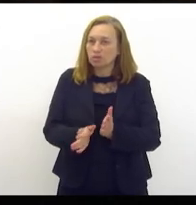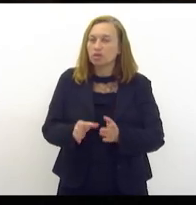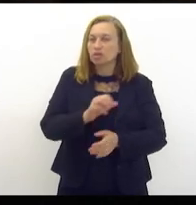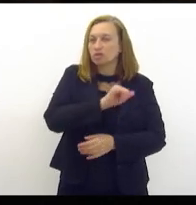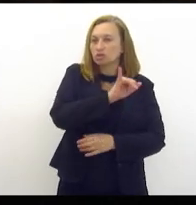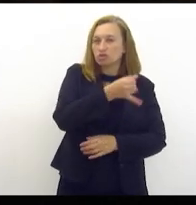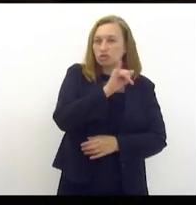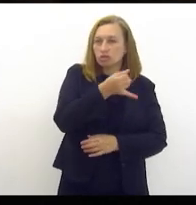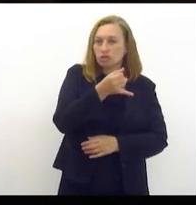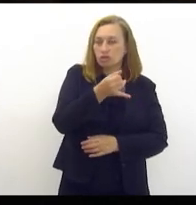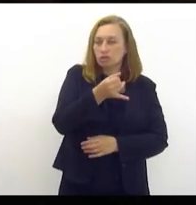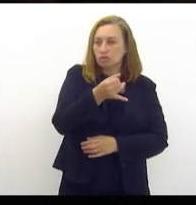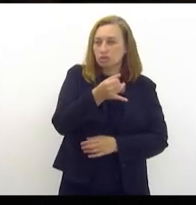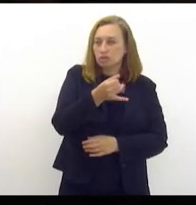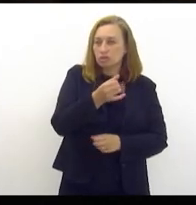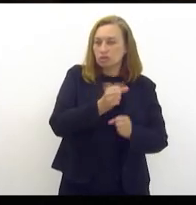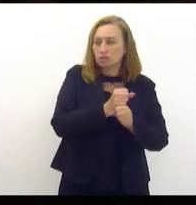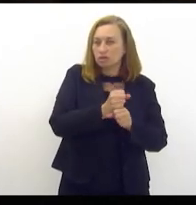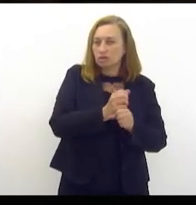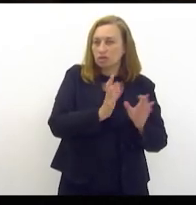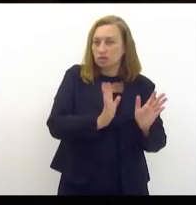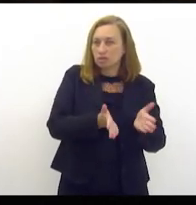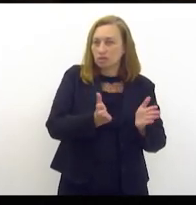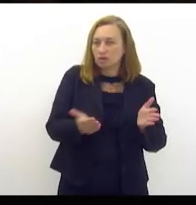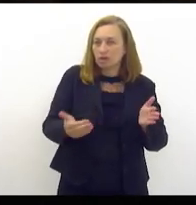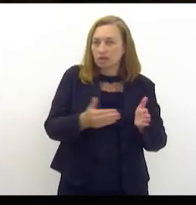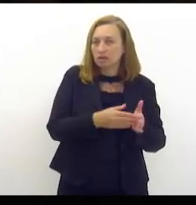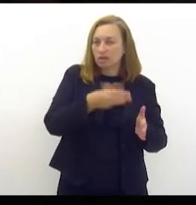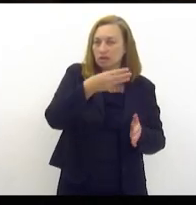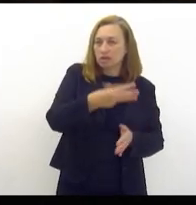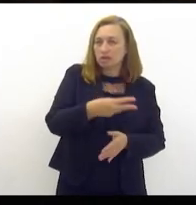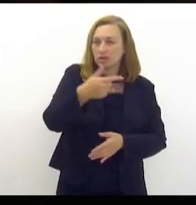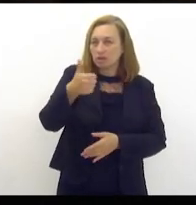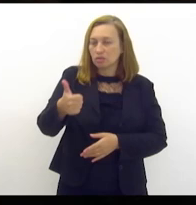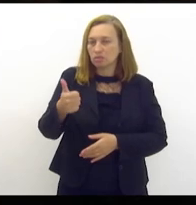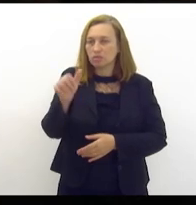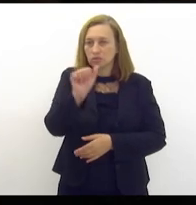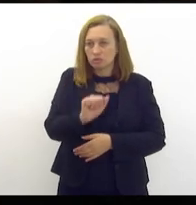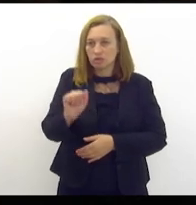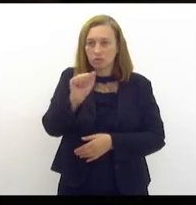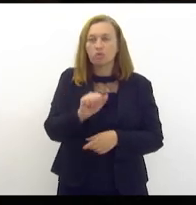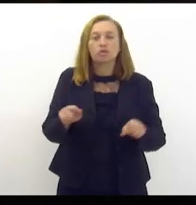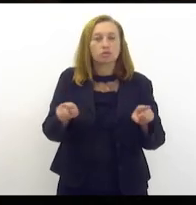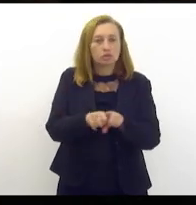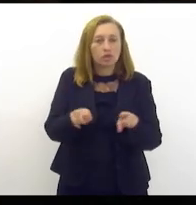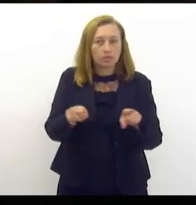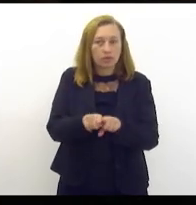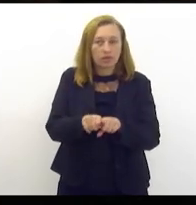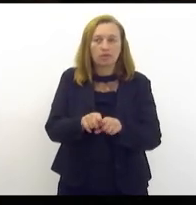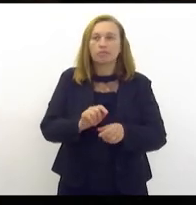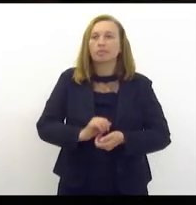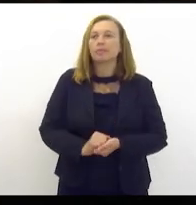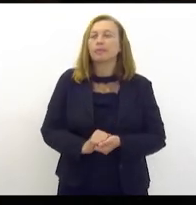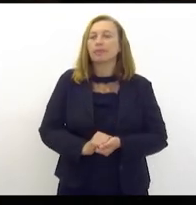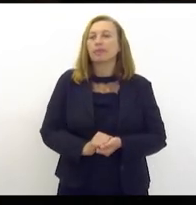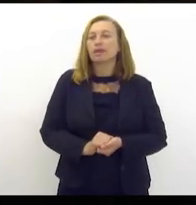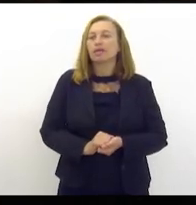janeiro deste ano a 31 de agosto, também do presente ano.